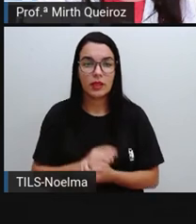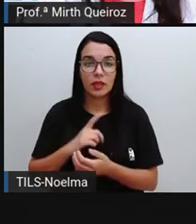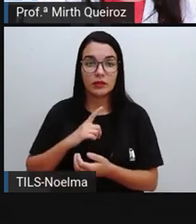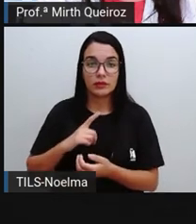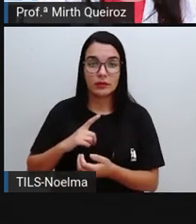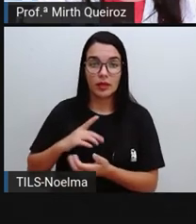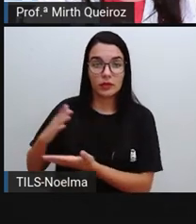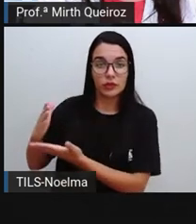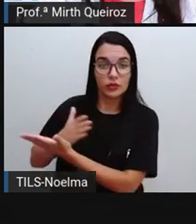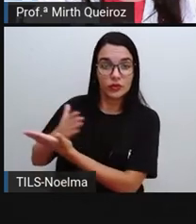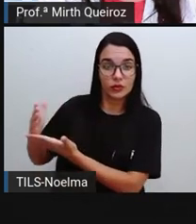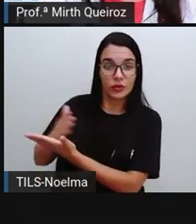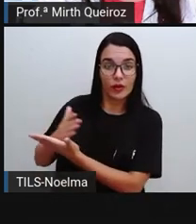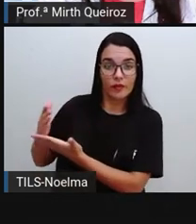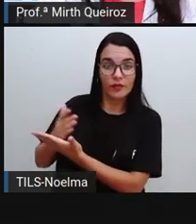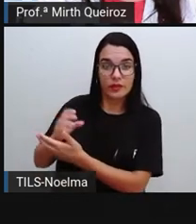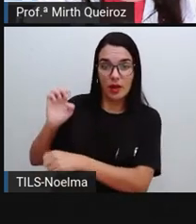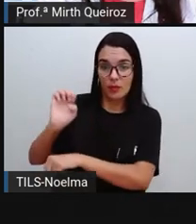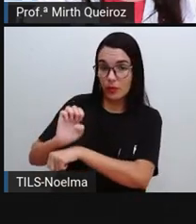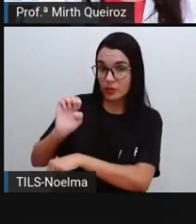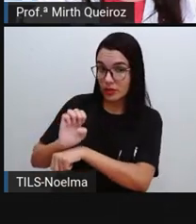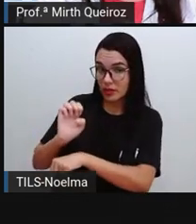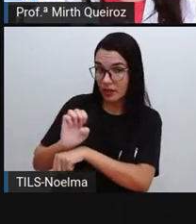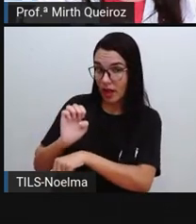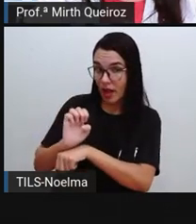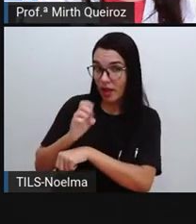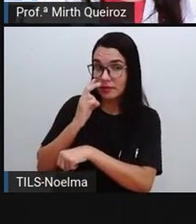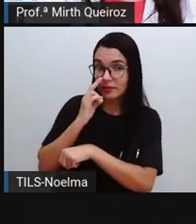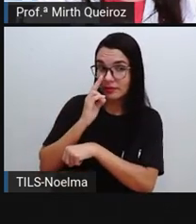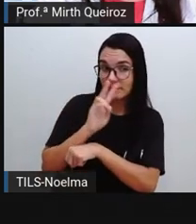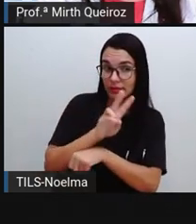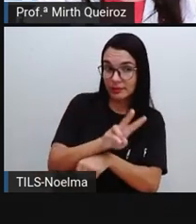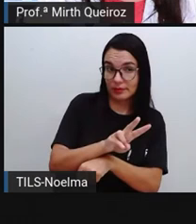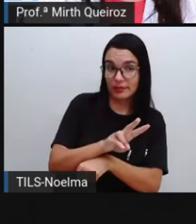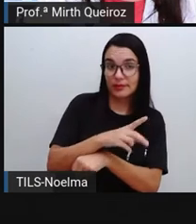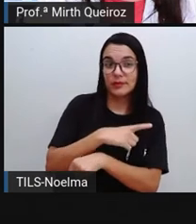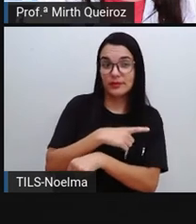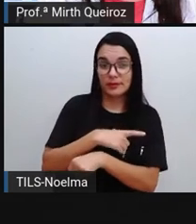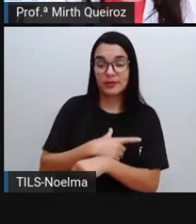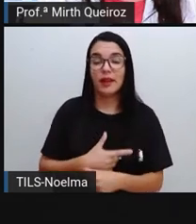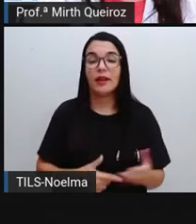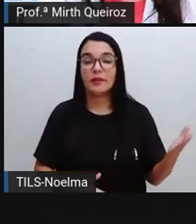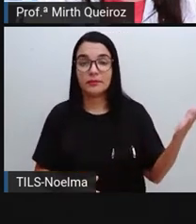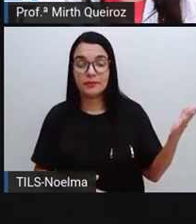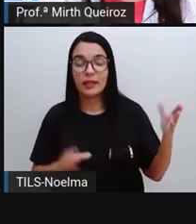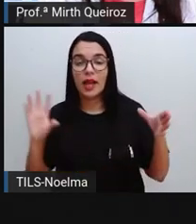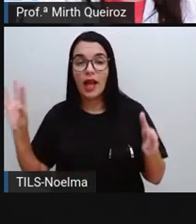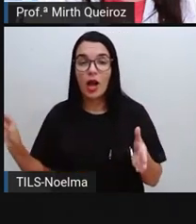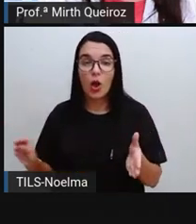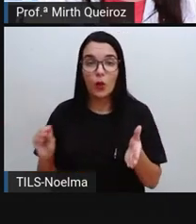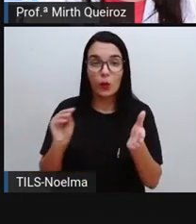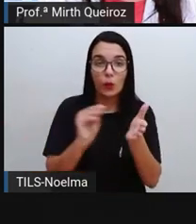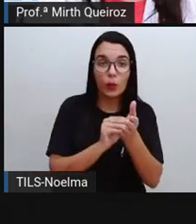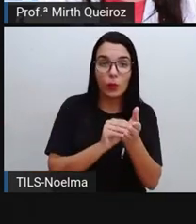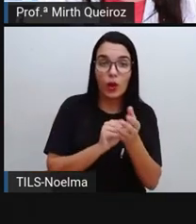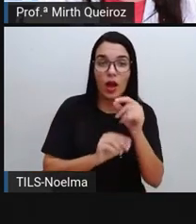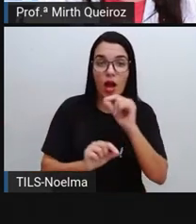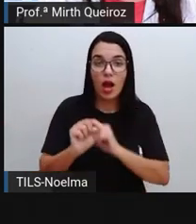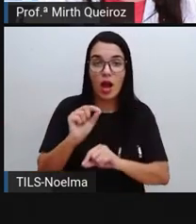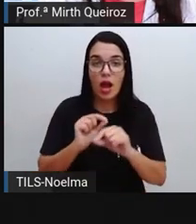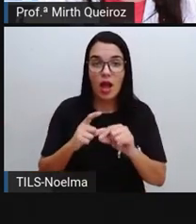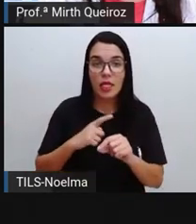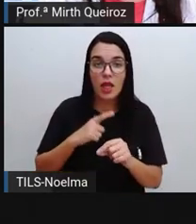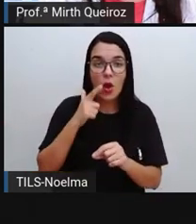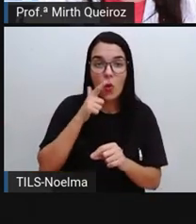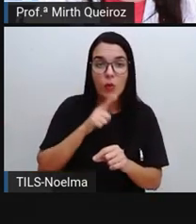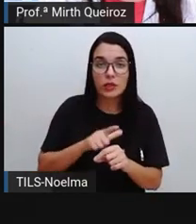divisa, porque a gente consegue ver aqui os outros estados. E dentro desse mapa aqui, a gente consegue